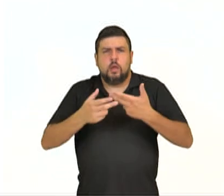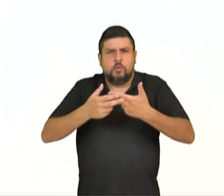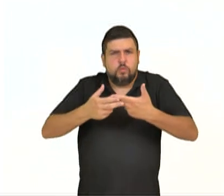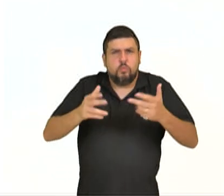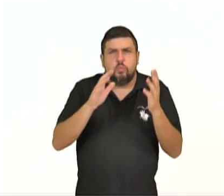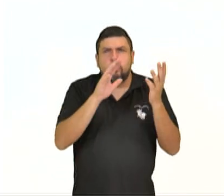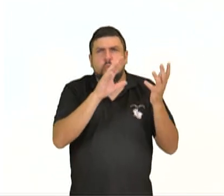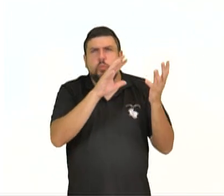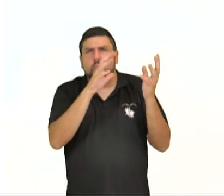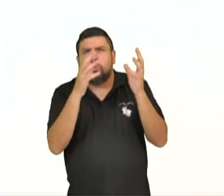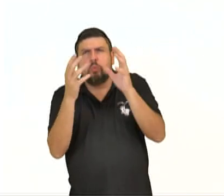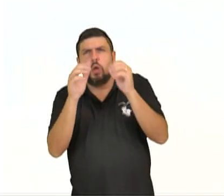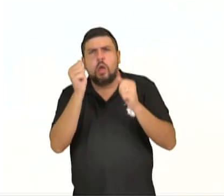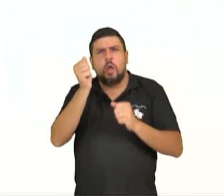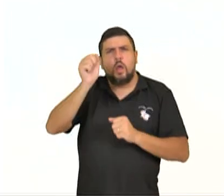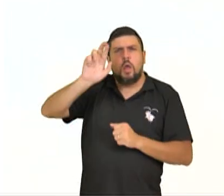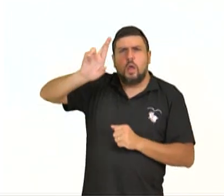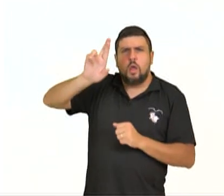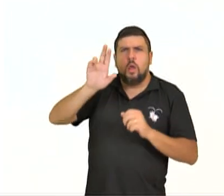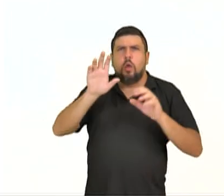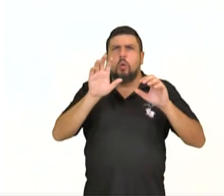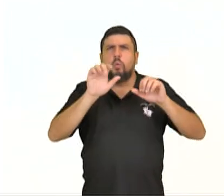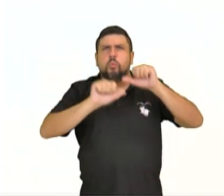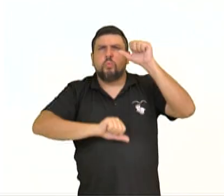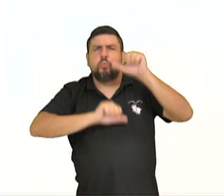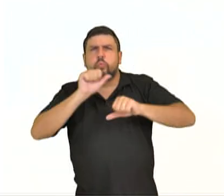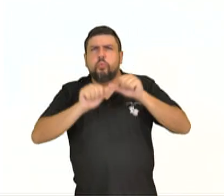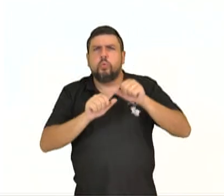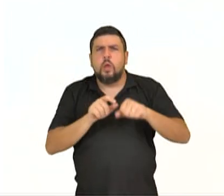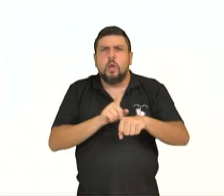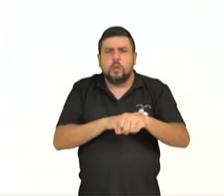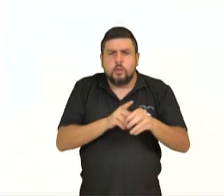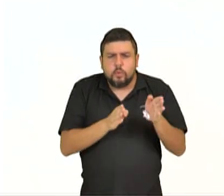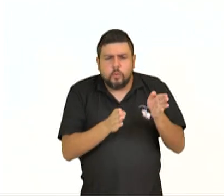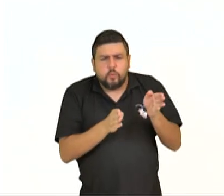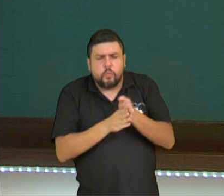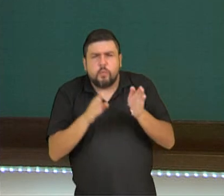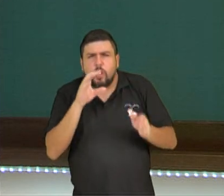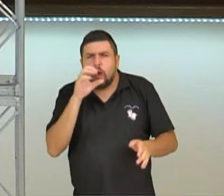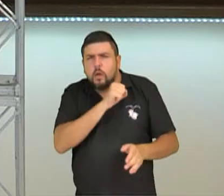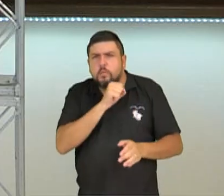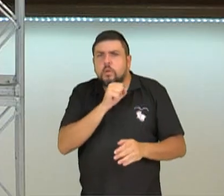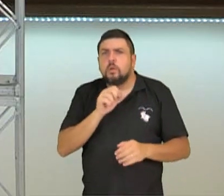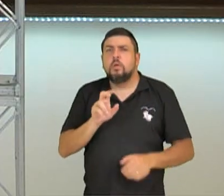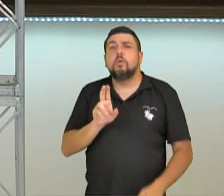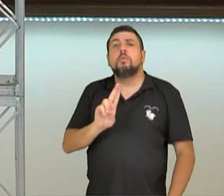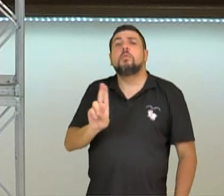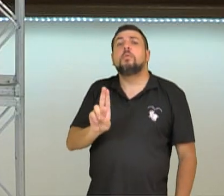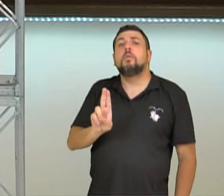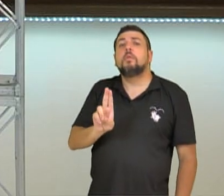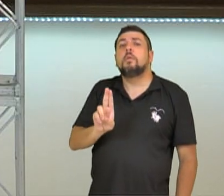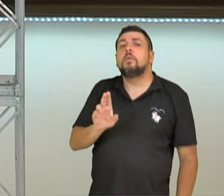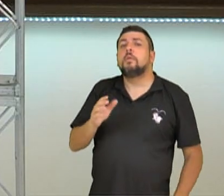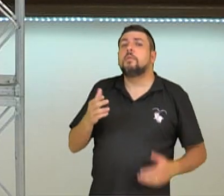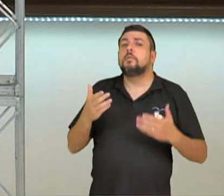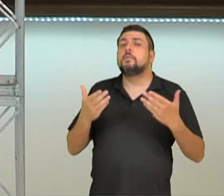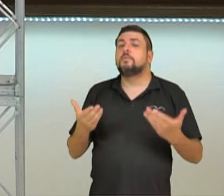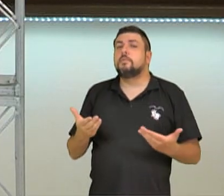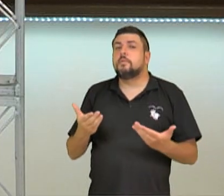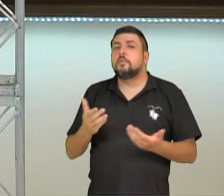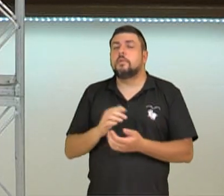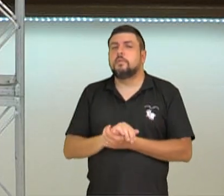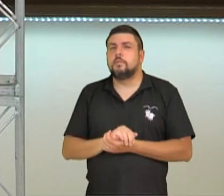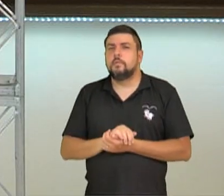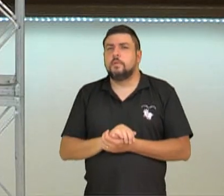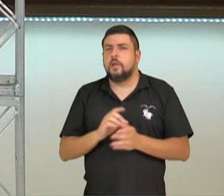condições atmosféricas acontecem em um curto espaço de tempo, nós chamamos isso do quê? Considerando os dois